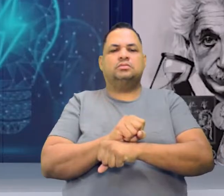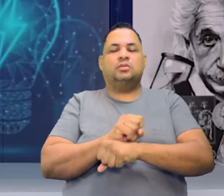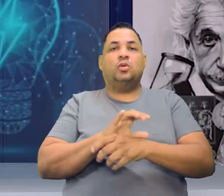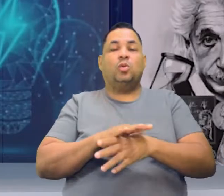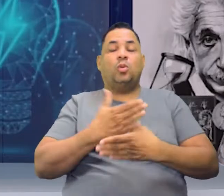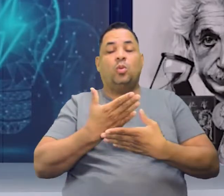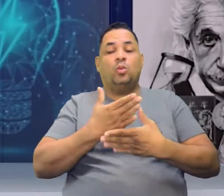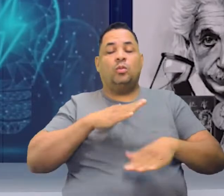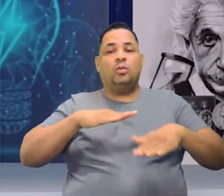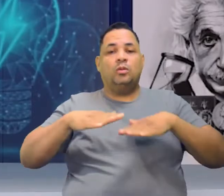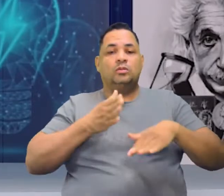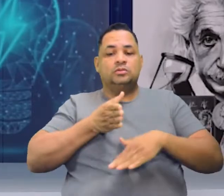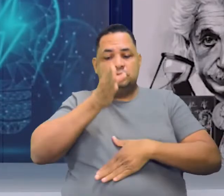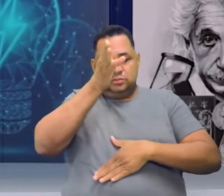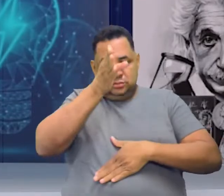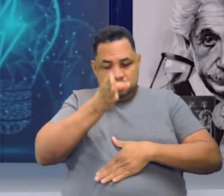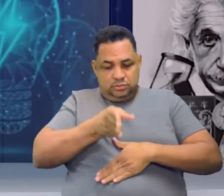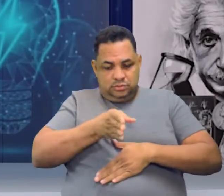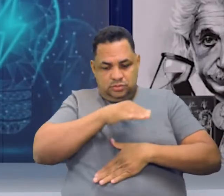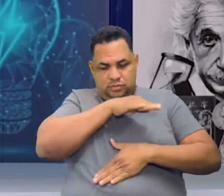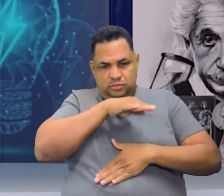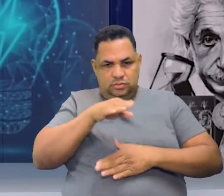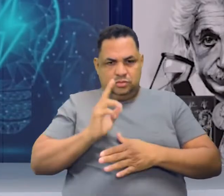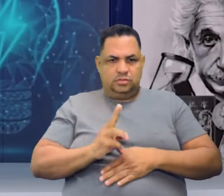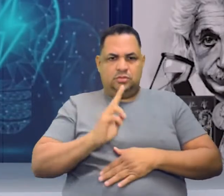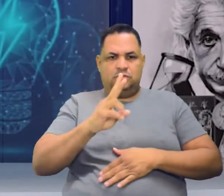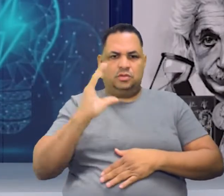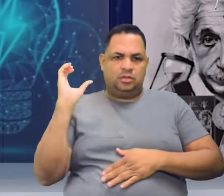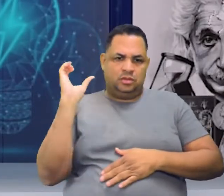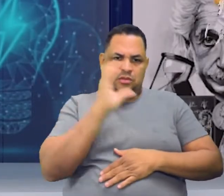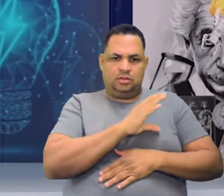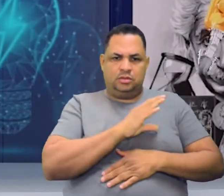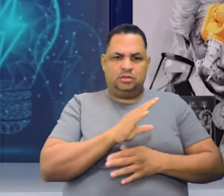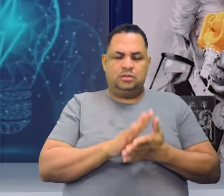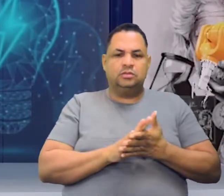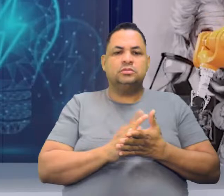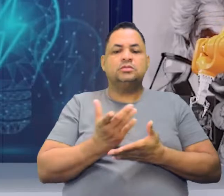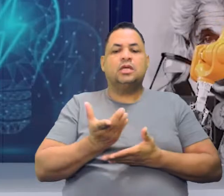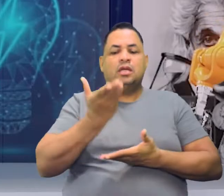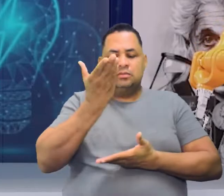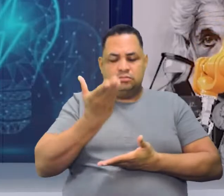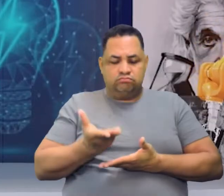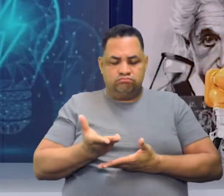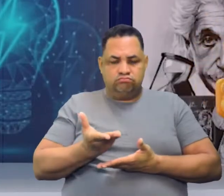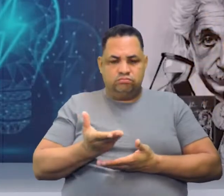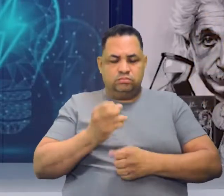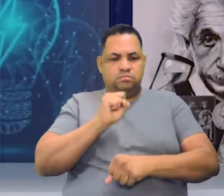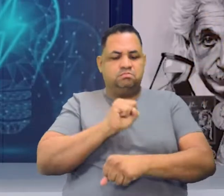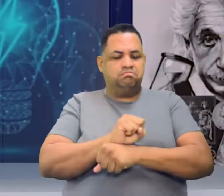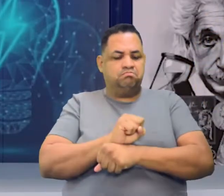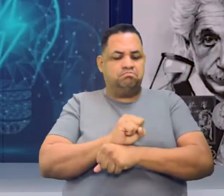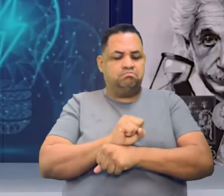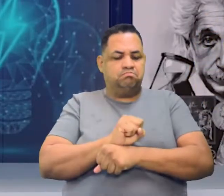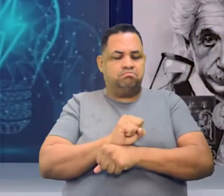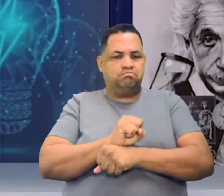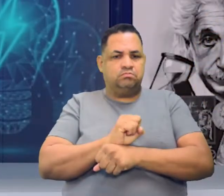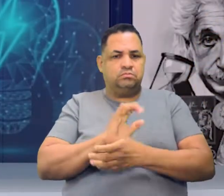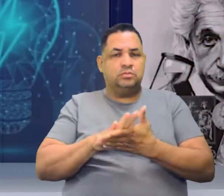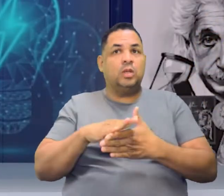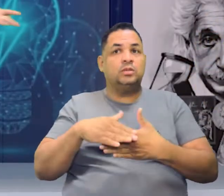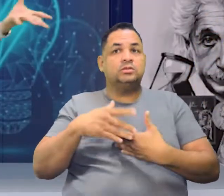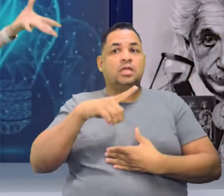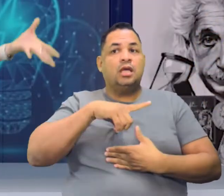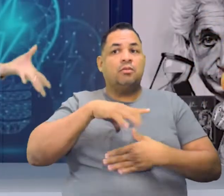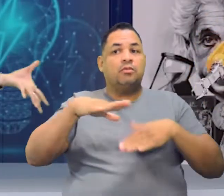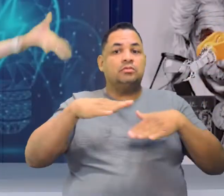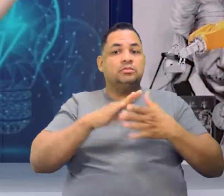movimento retilíneo uniforme, o que é isso? Velocidade constante, ele vai ficar ali. Ele só vai mudar o seu estado de movimento se vier